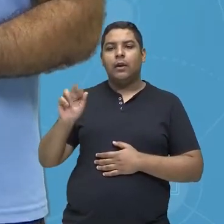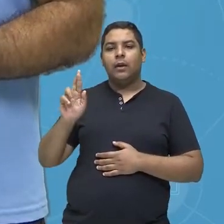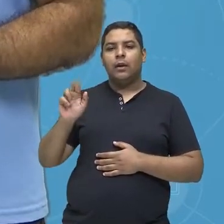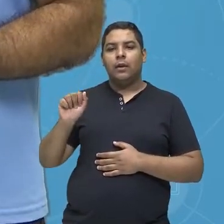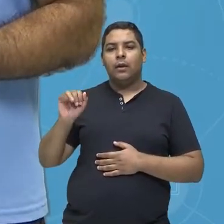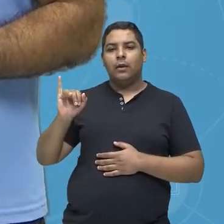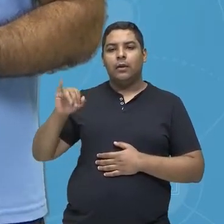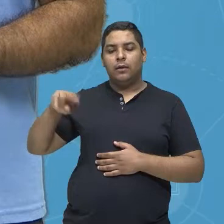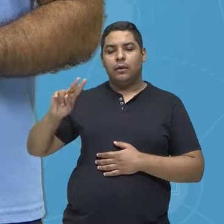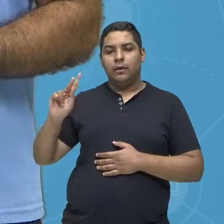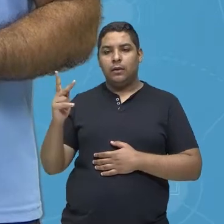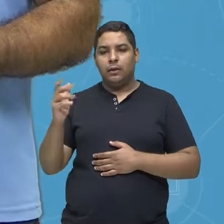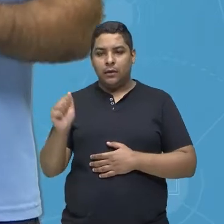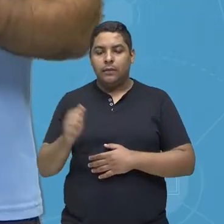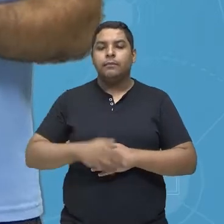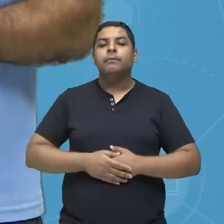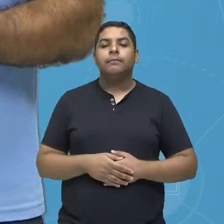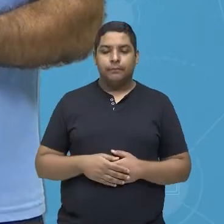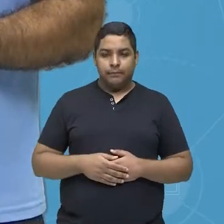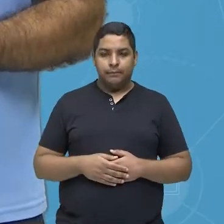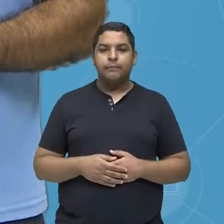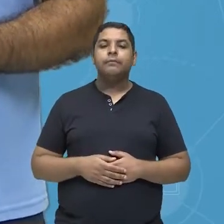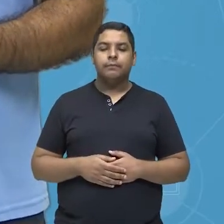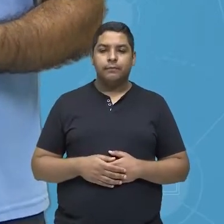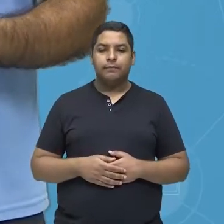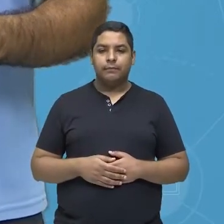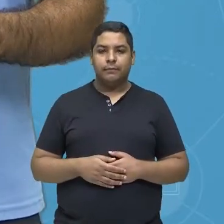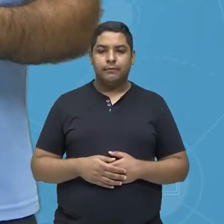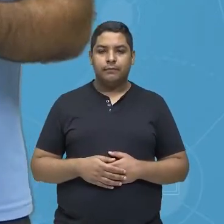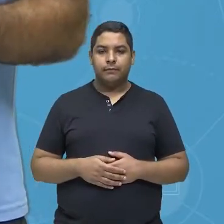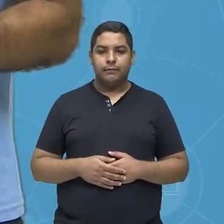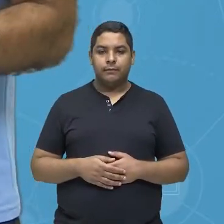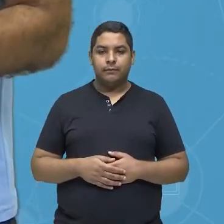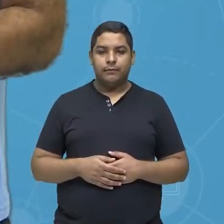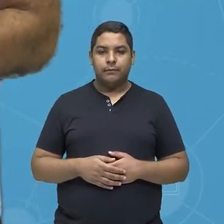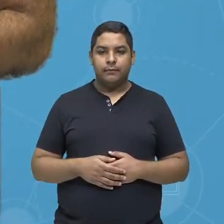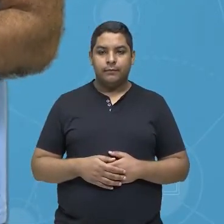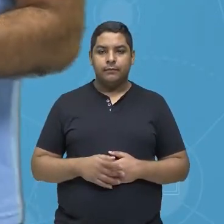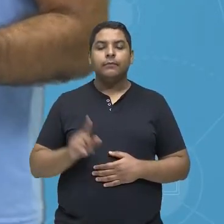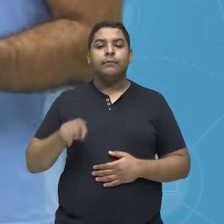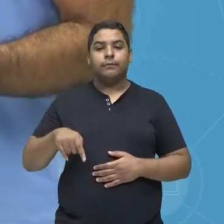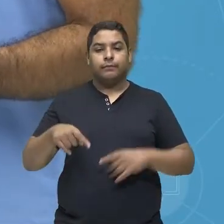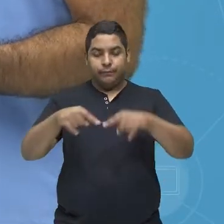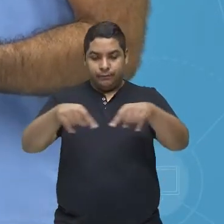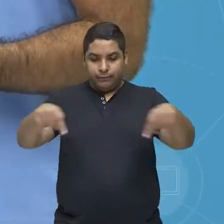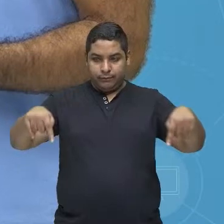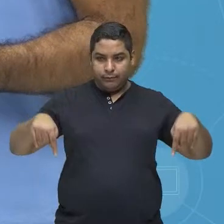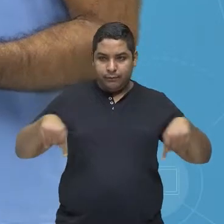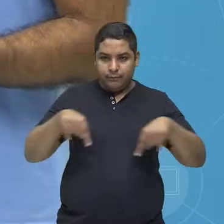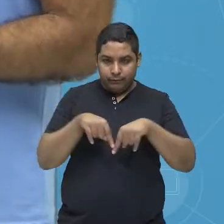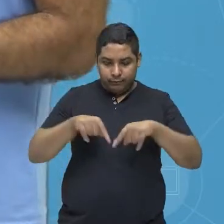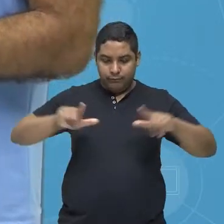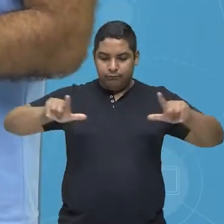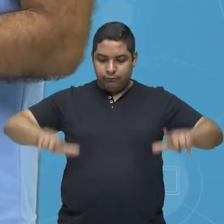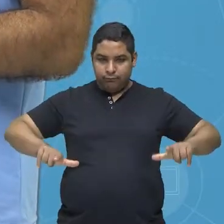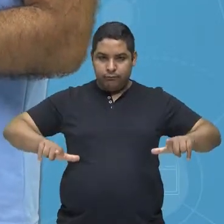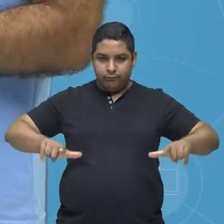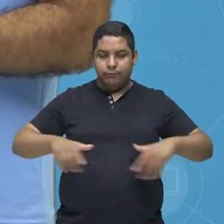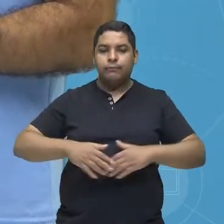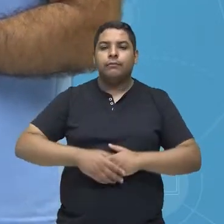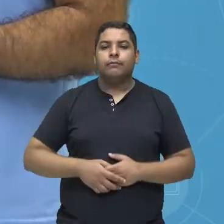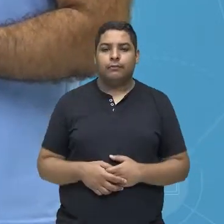desse jogo tão interessante. E vamos agora ver aqui sobre o tabuleiro deste jogo, xadrez, né? Nós